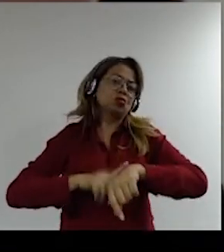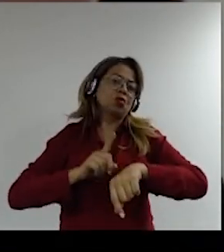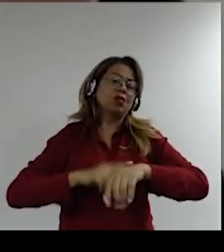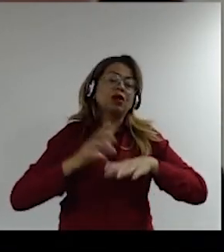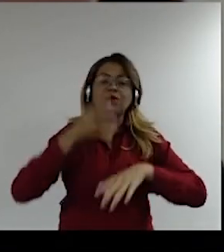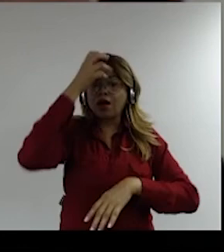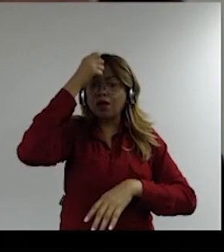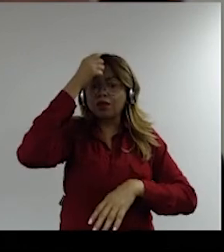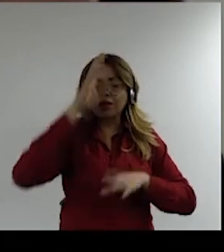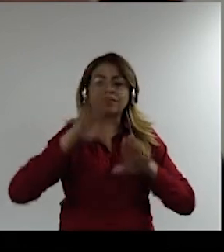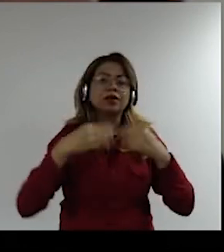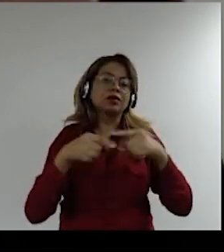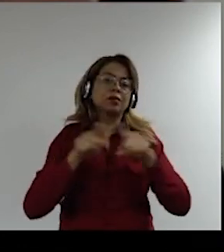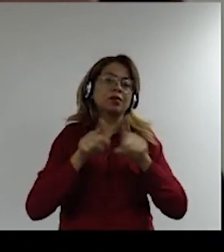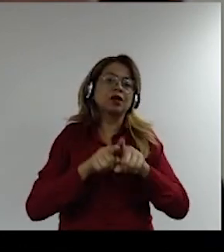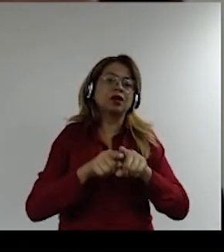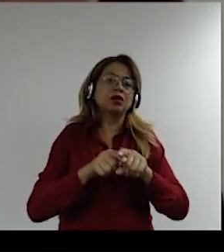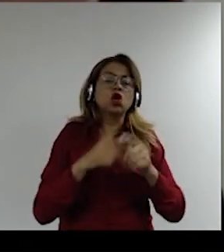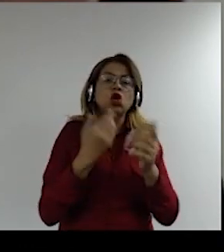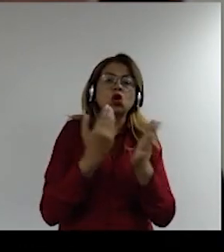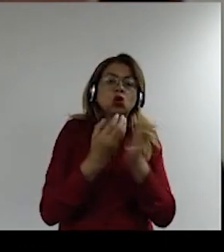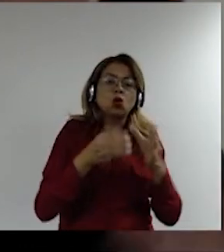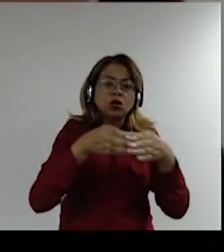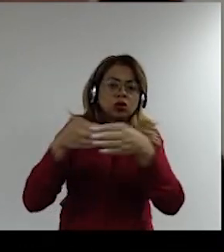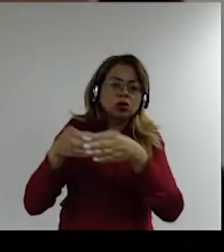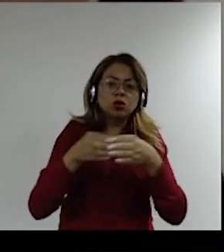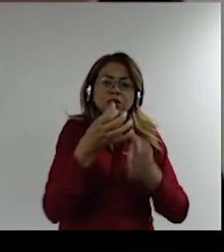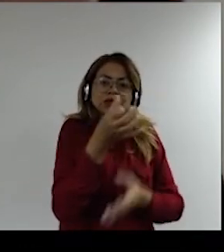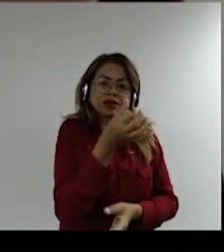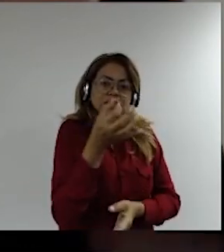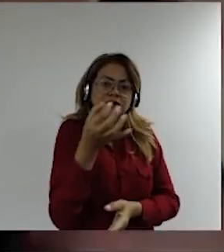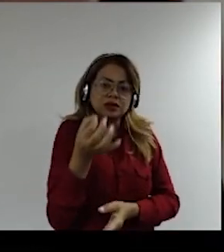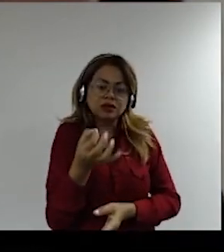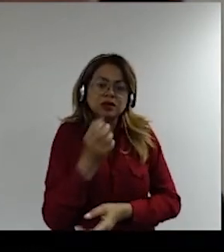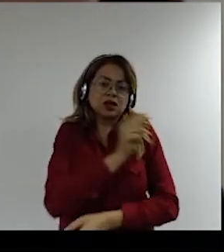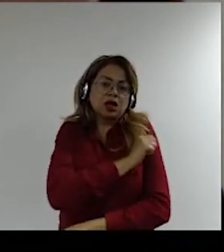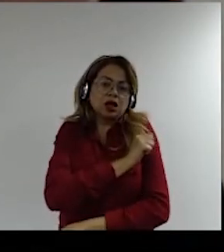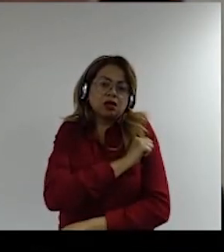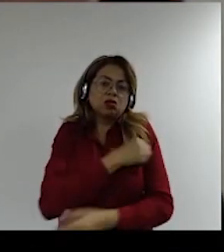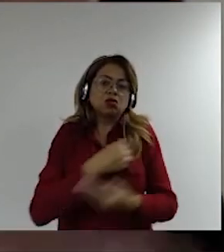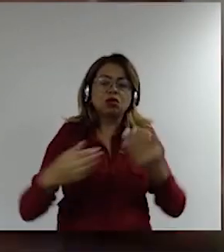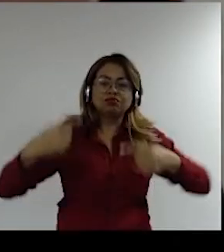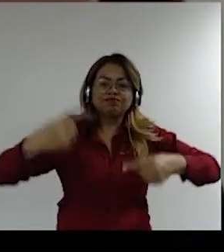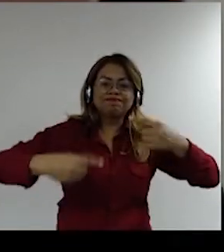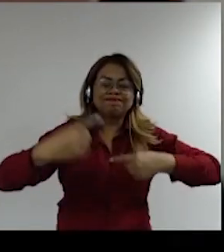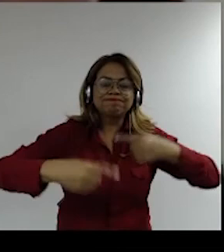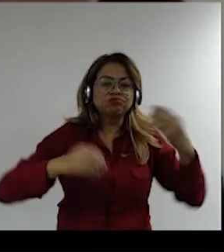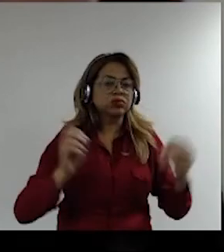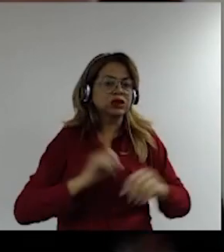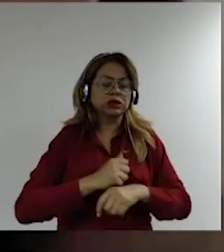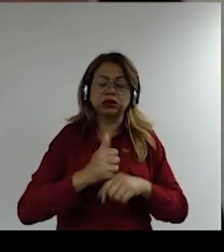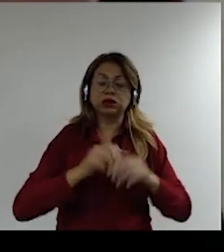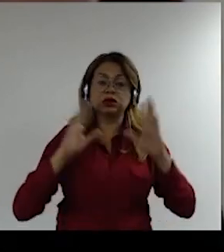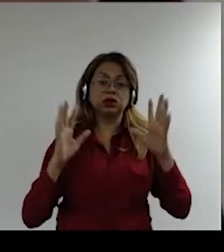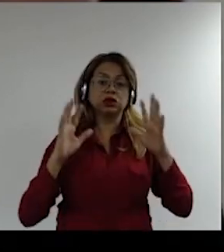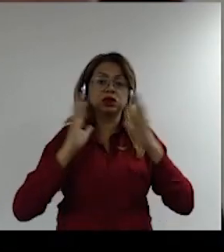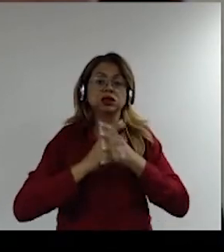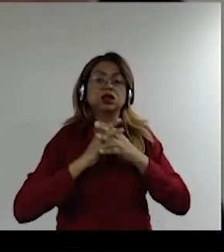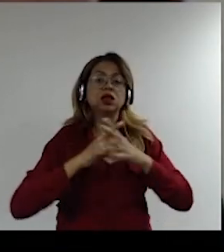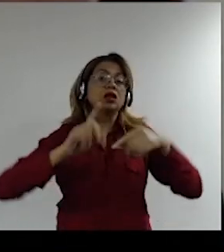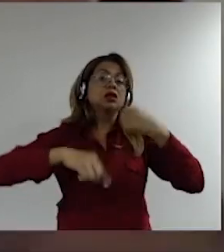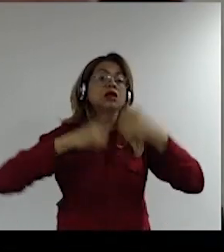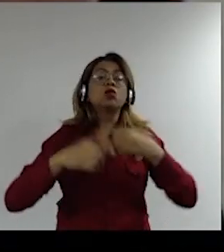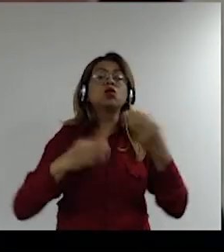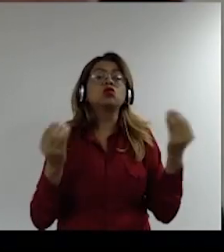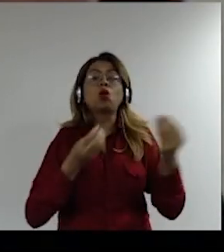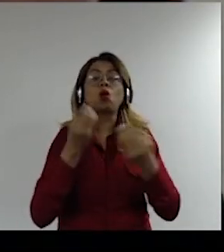como dirigir para uma turma de 60 estudantes, e aí aquele debate que deixa de ser debate, passa a ser... E um processo depois